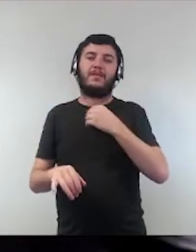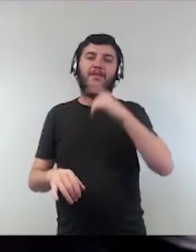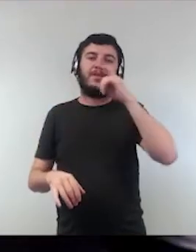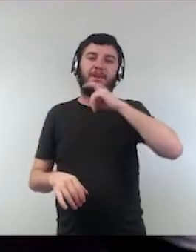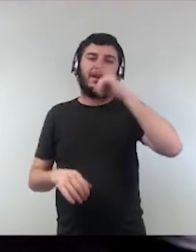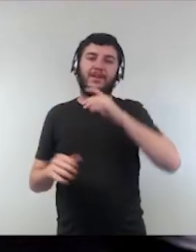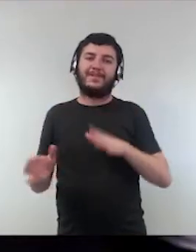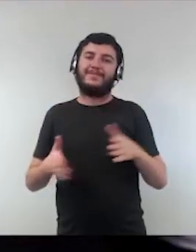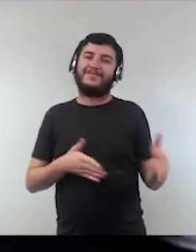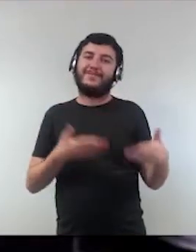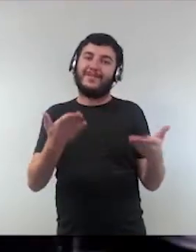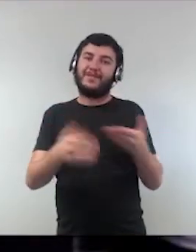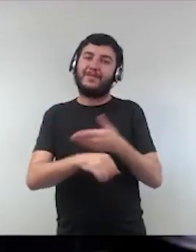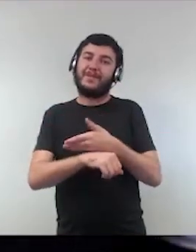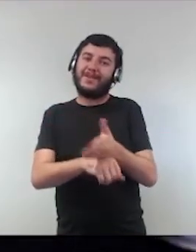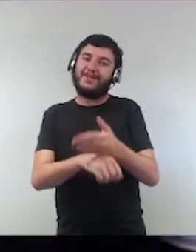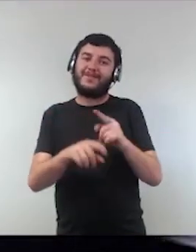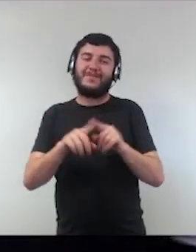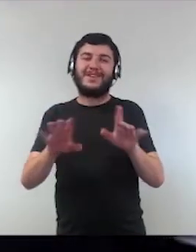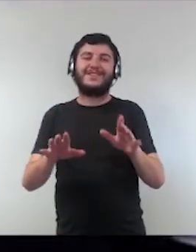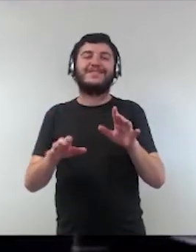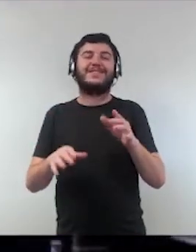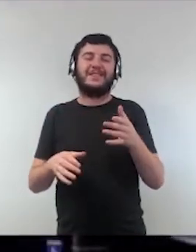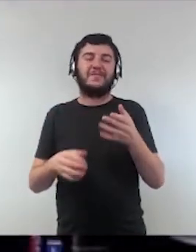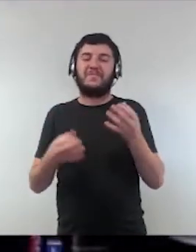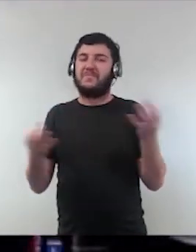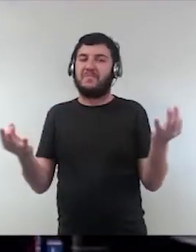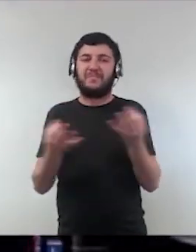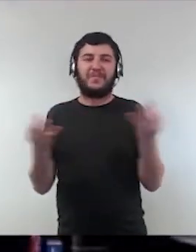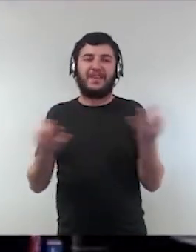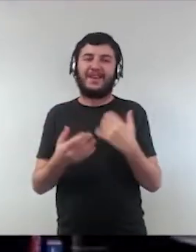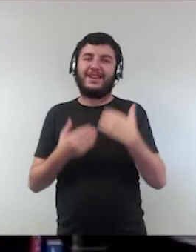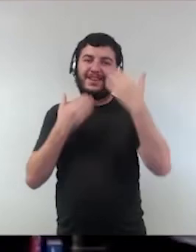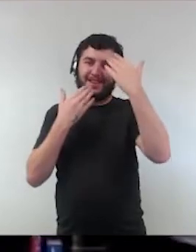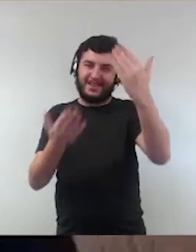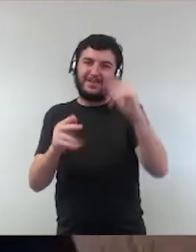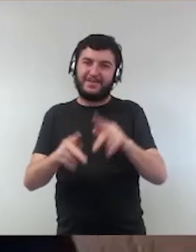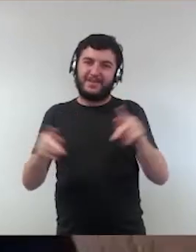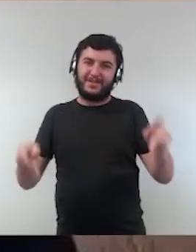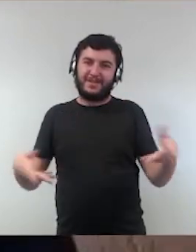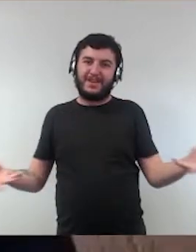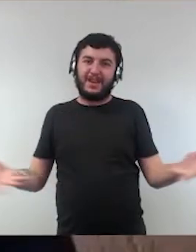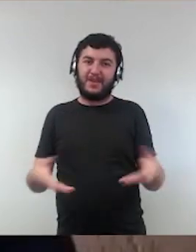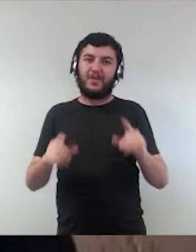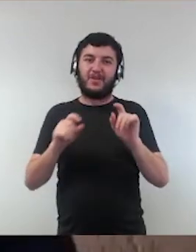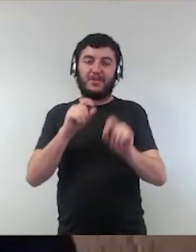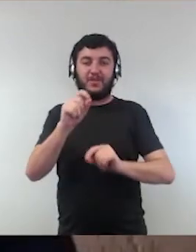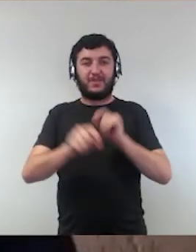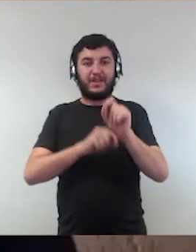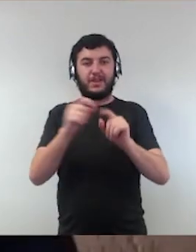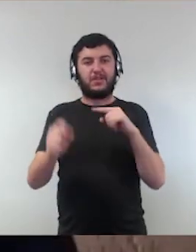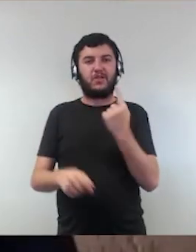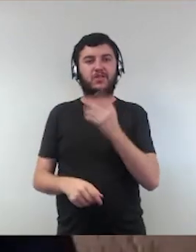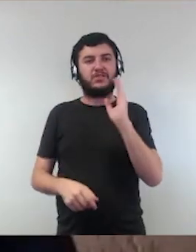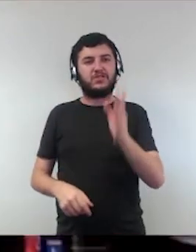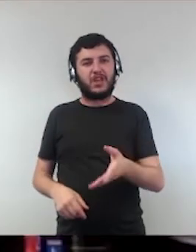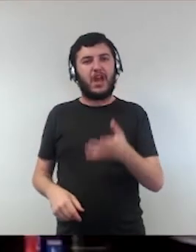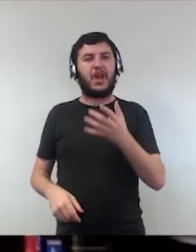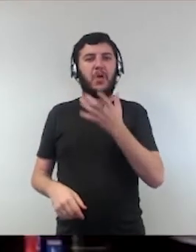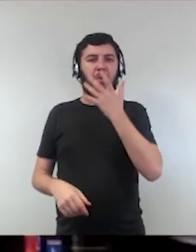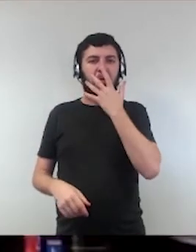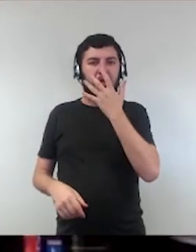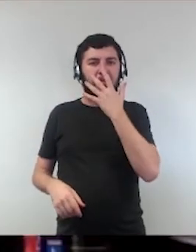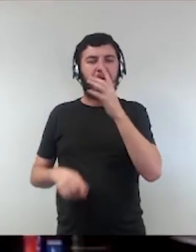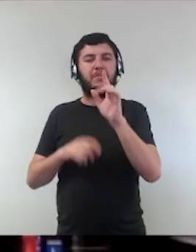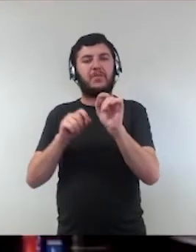foi perfeito, foi no ponto. Eu agradeço muitíssimo, professor. Eu acho que nós podemos aqui ver uma certa uma contraposição de ideias